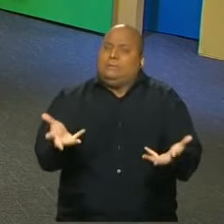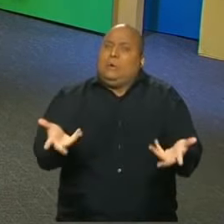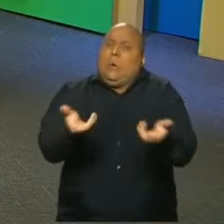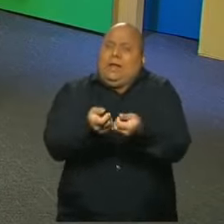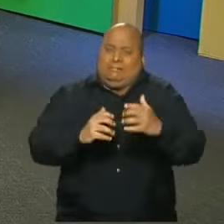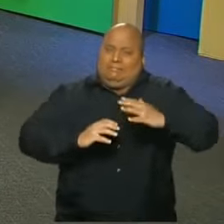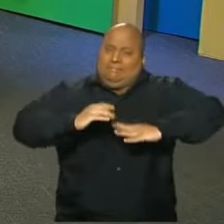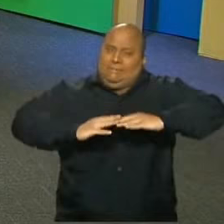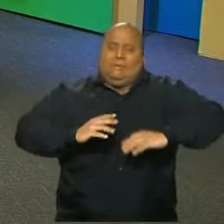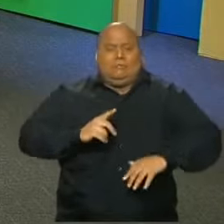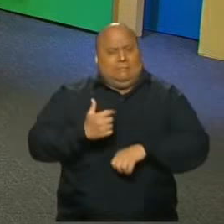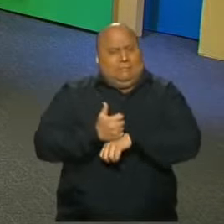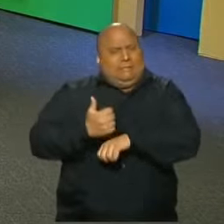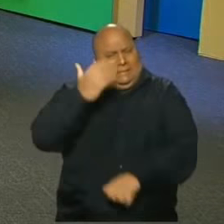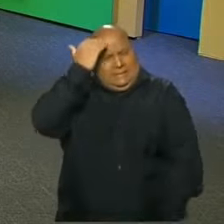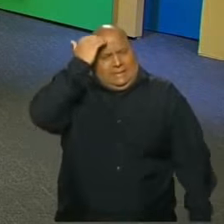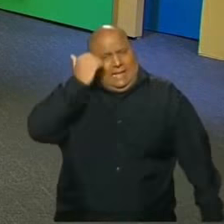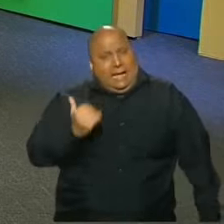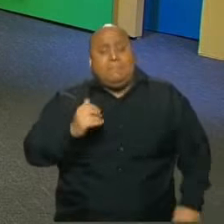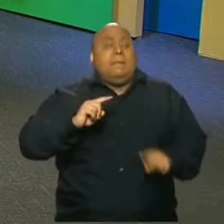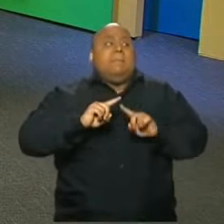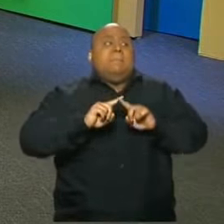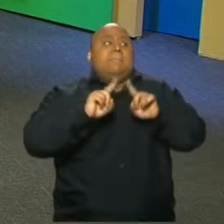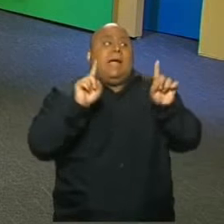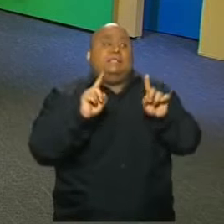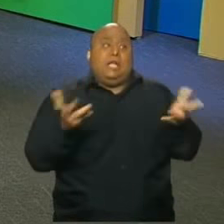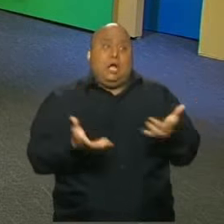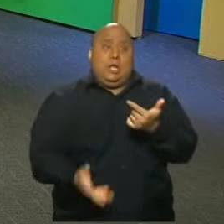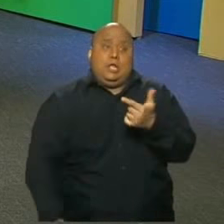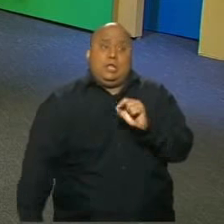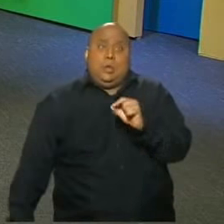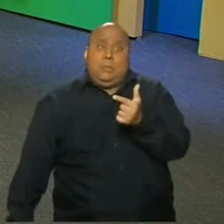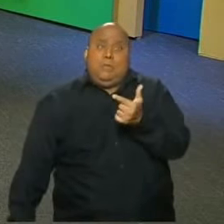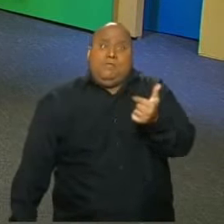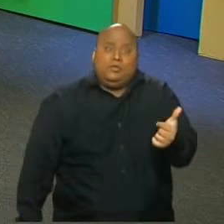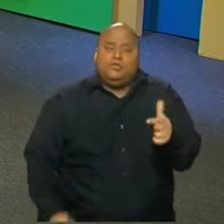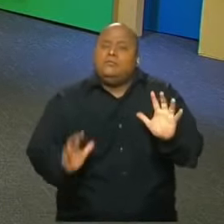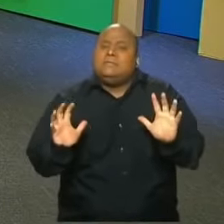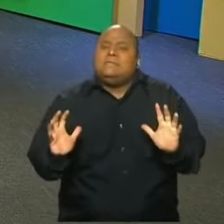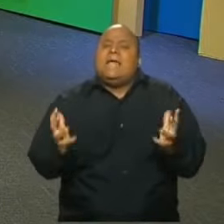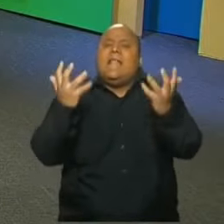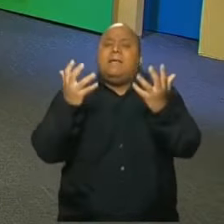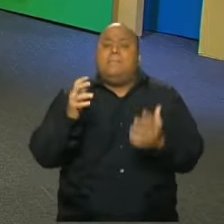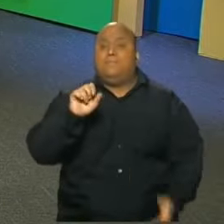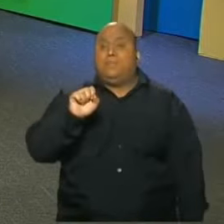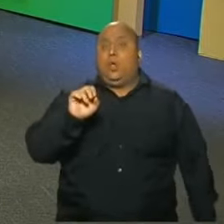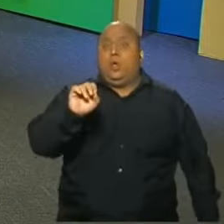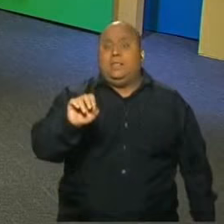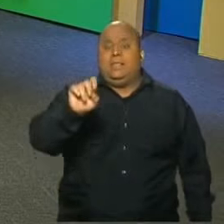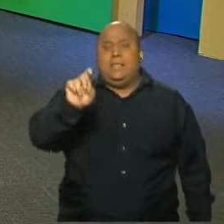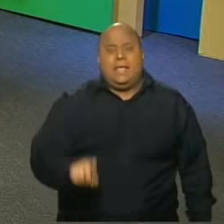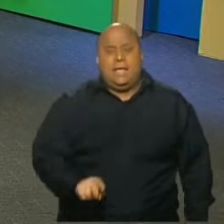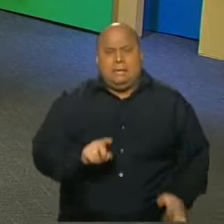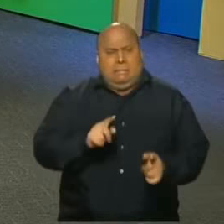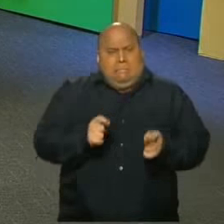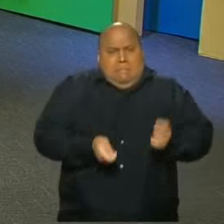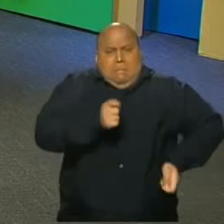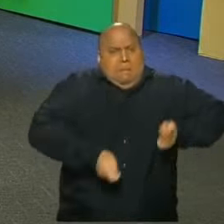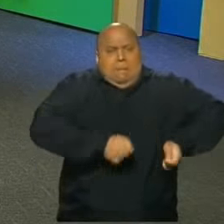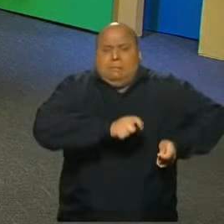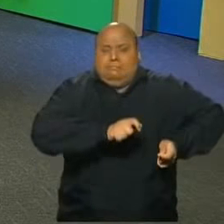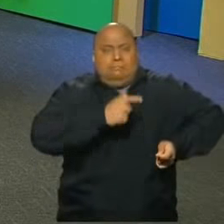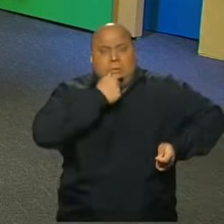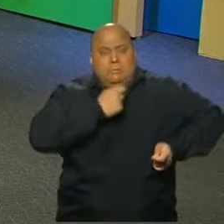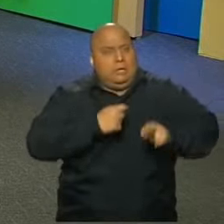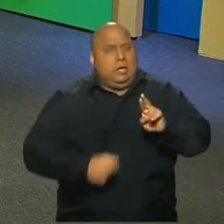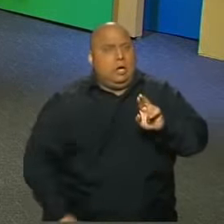grandes talentos, isso a gente já sabe, né, Bia? Mas agora em 2021, por exemplo, celebramos os 80 anos da fera da bateria, também da